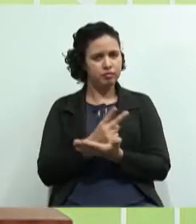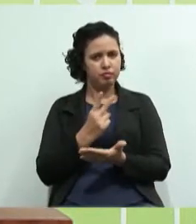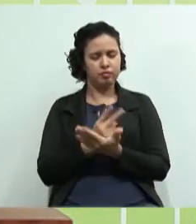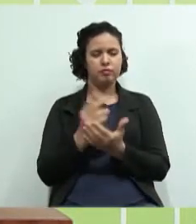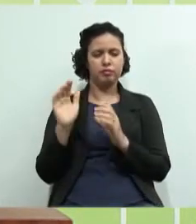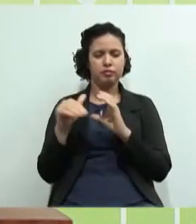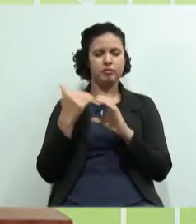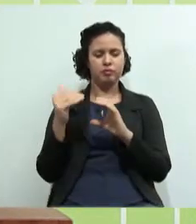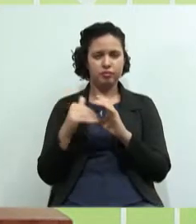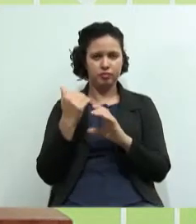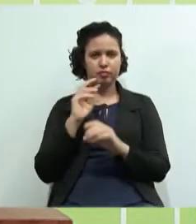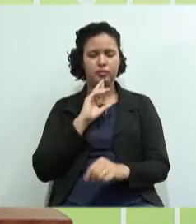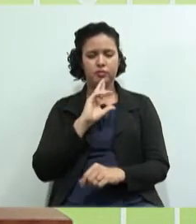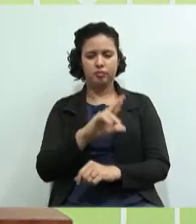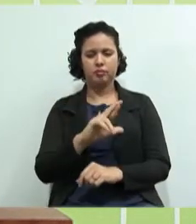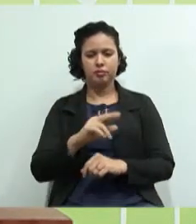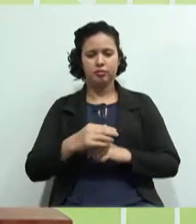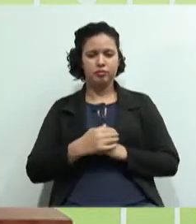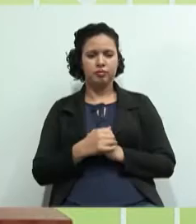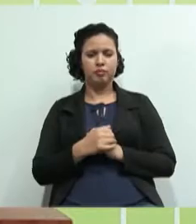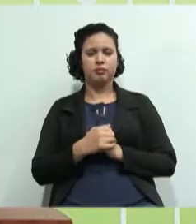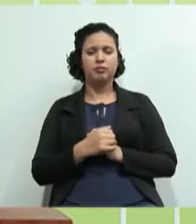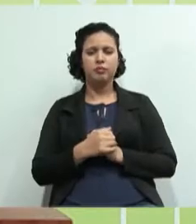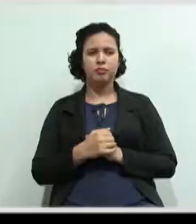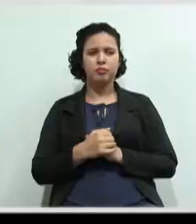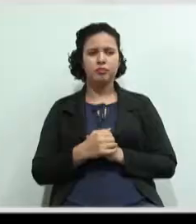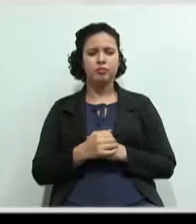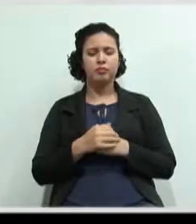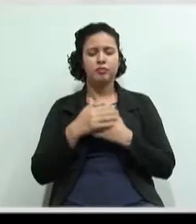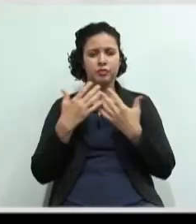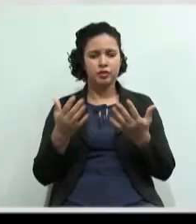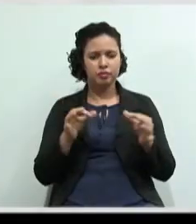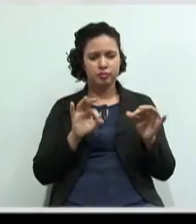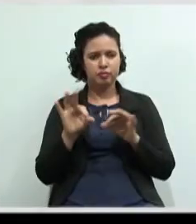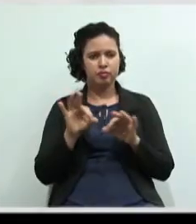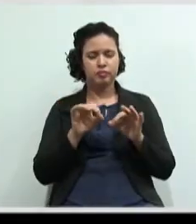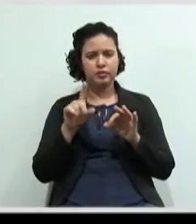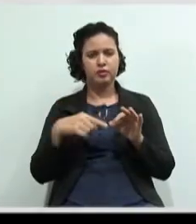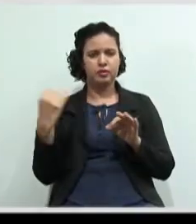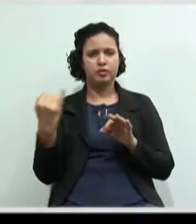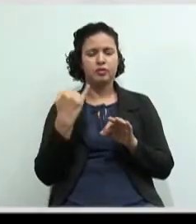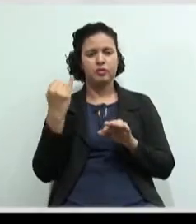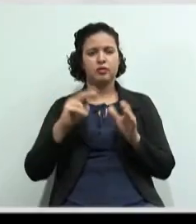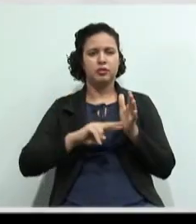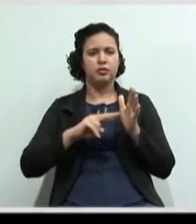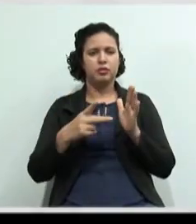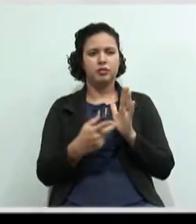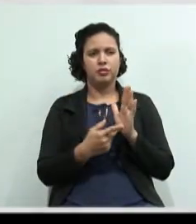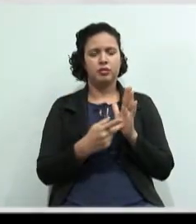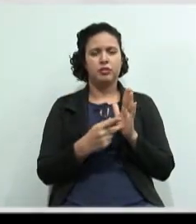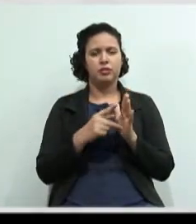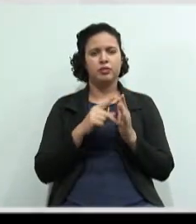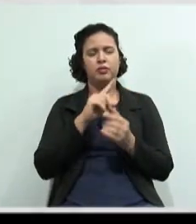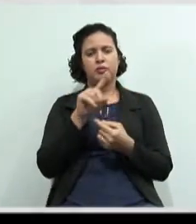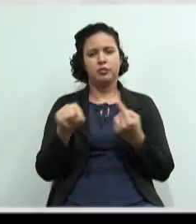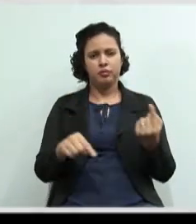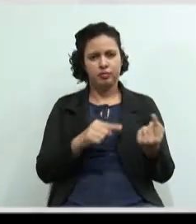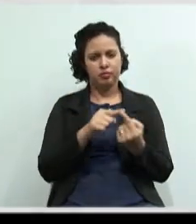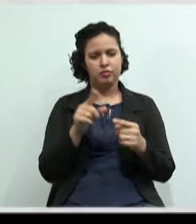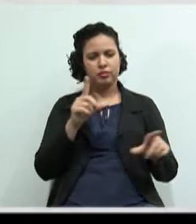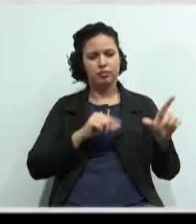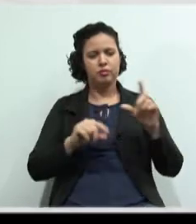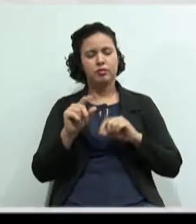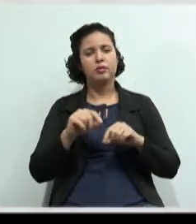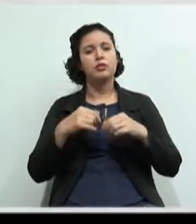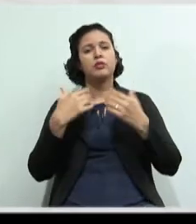nossas teleaulas. Vamos para a resposta então, é claro, né? Ó, planejar é importante, pois significa traçar objetivos e escolher qual o